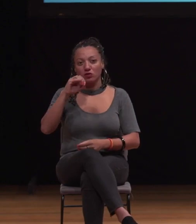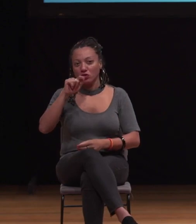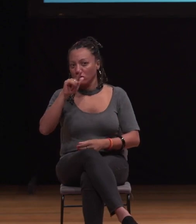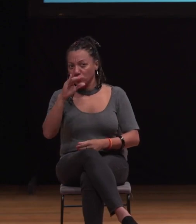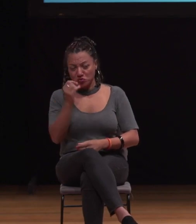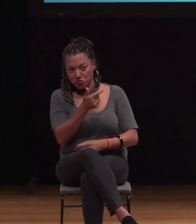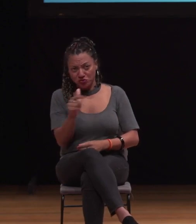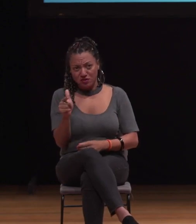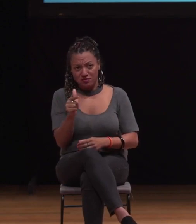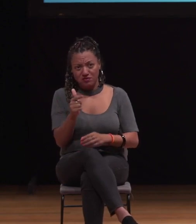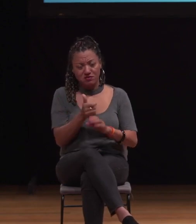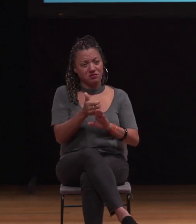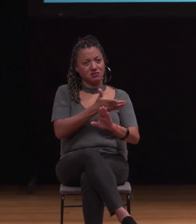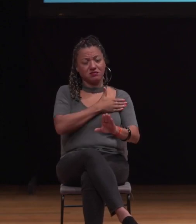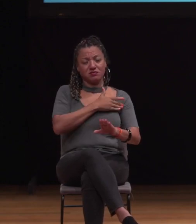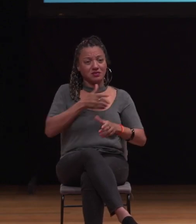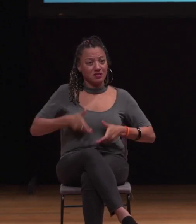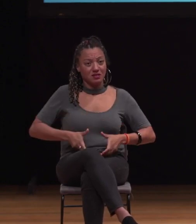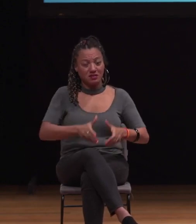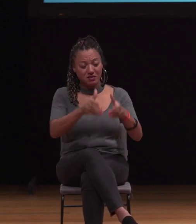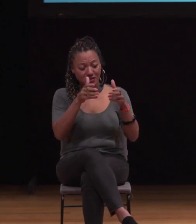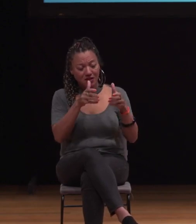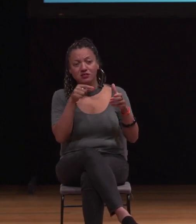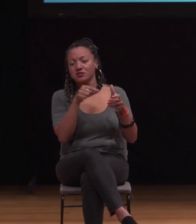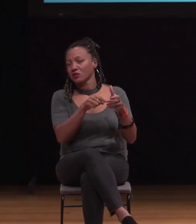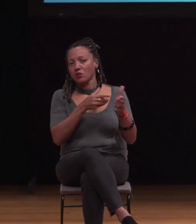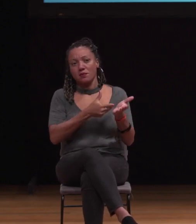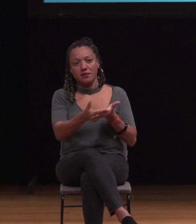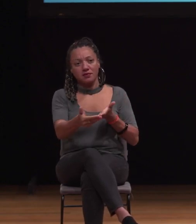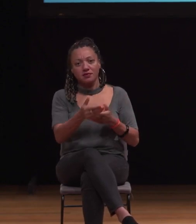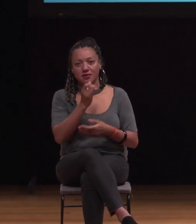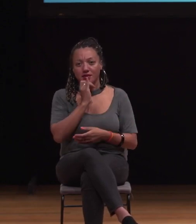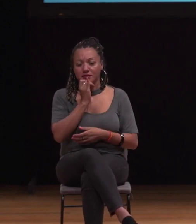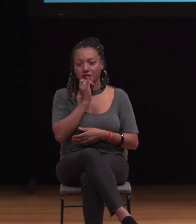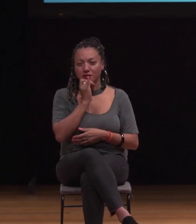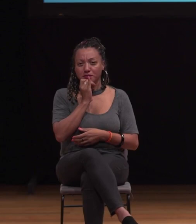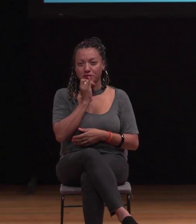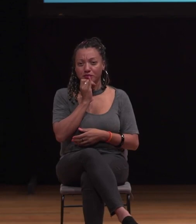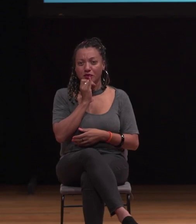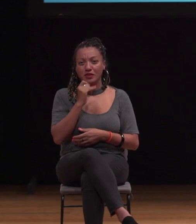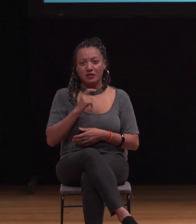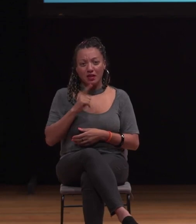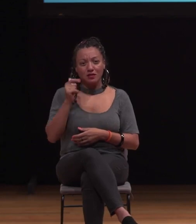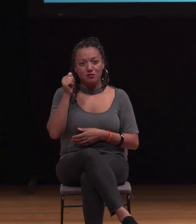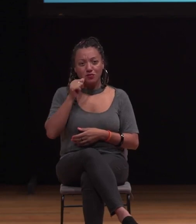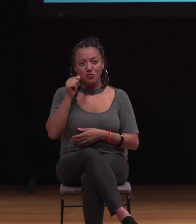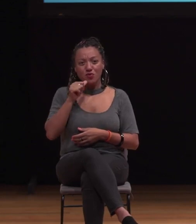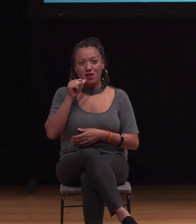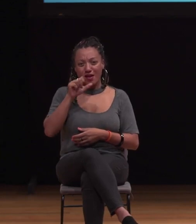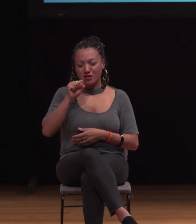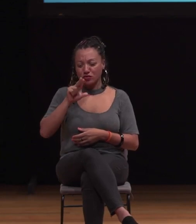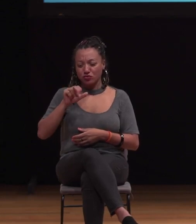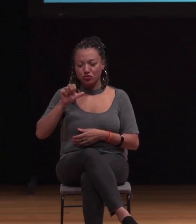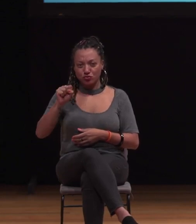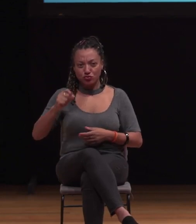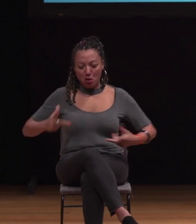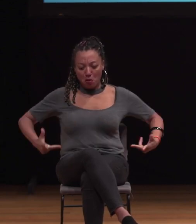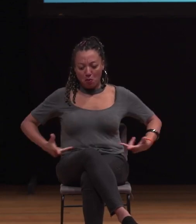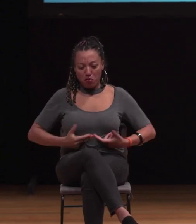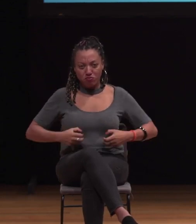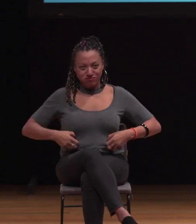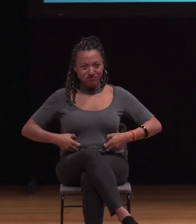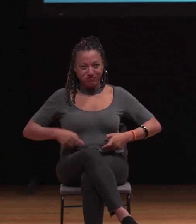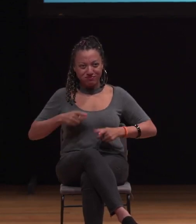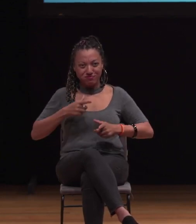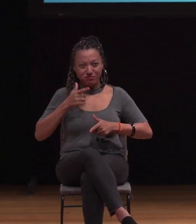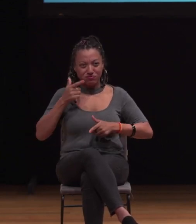aqui. Quando a gente fica sabendo dos casos de esterilização de mulheres no SUS, não é todas as mulheres que